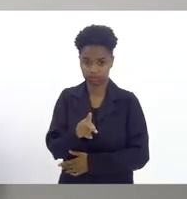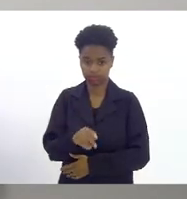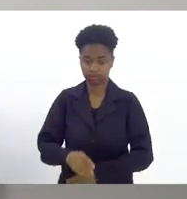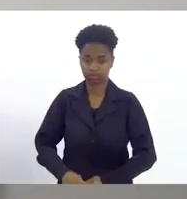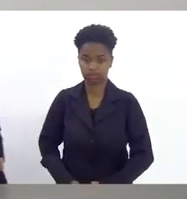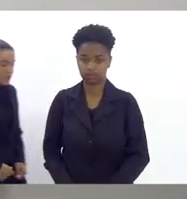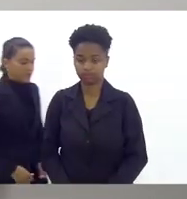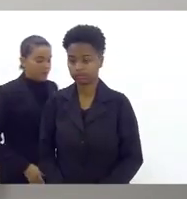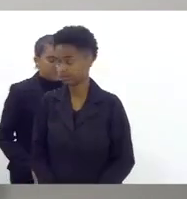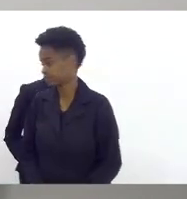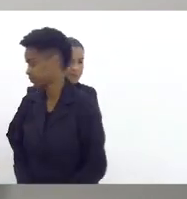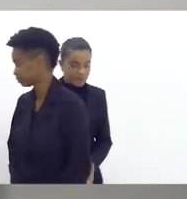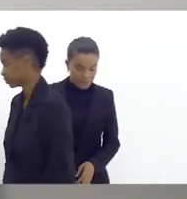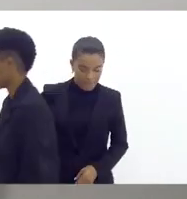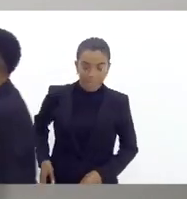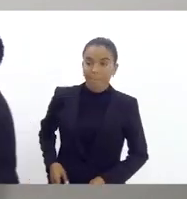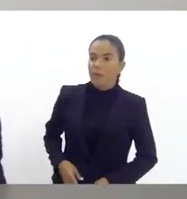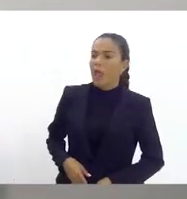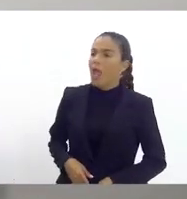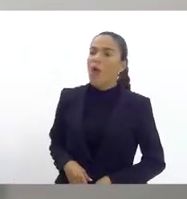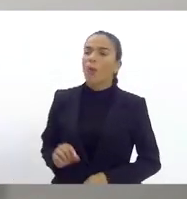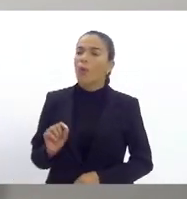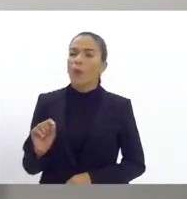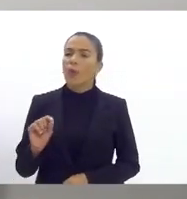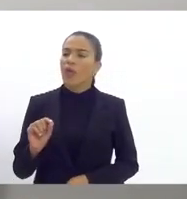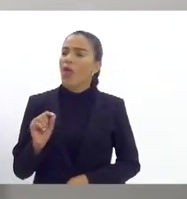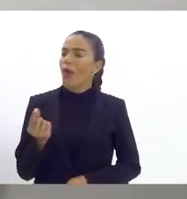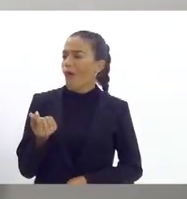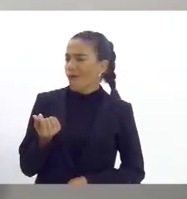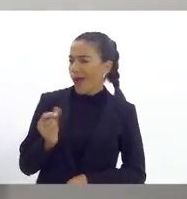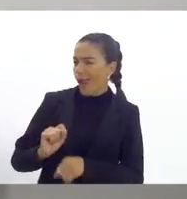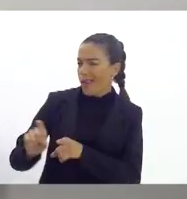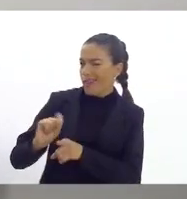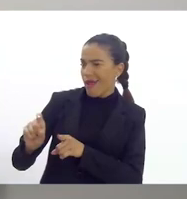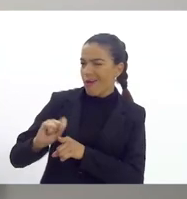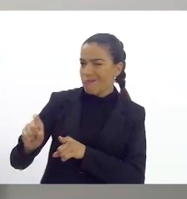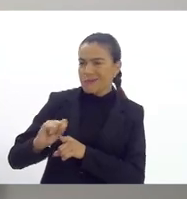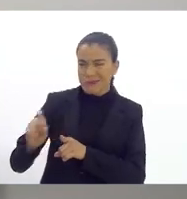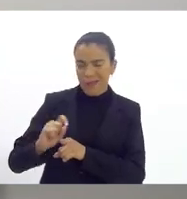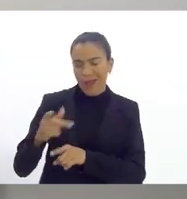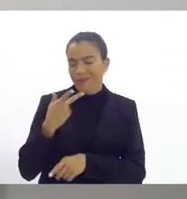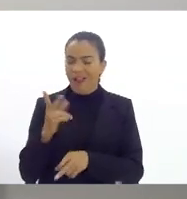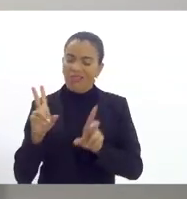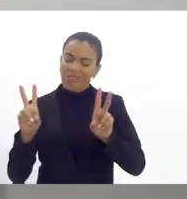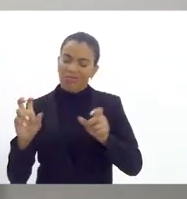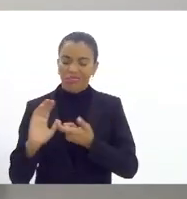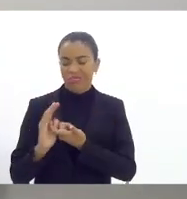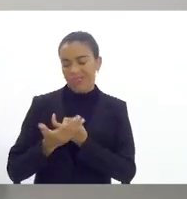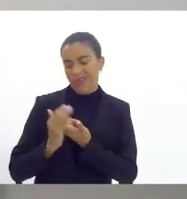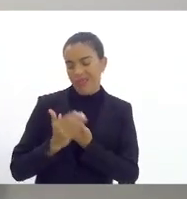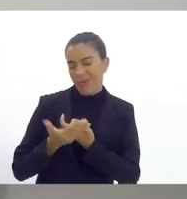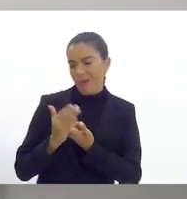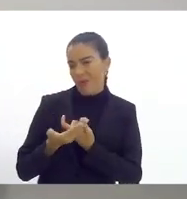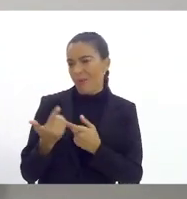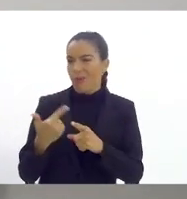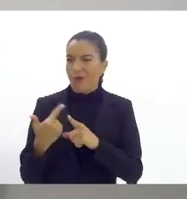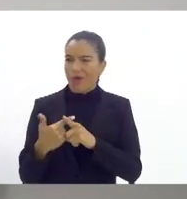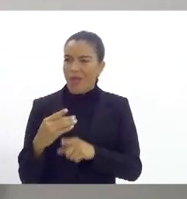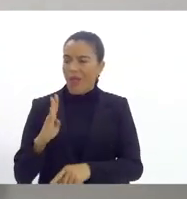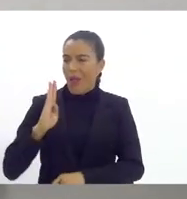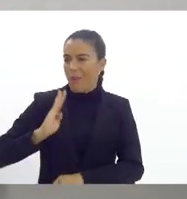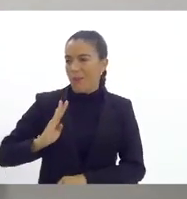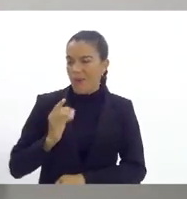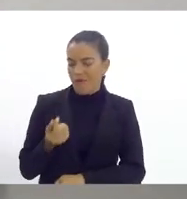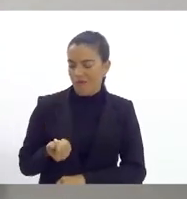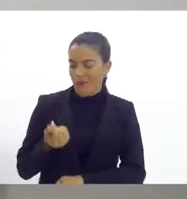é o vale refeição não é o valor da mensalidade que a gente usa um termo que a bolsa de valores entende melhor